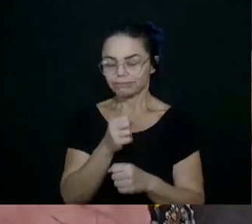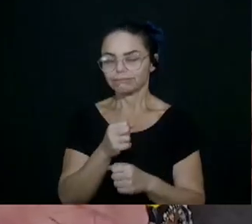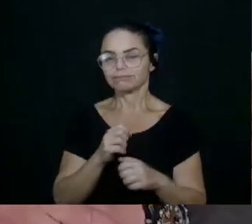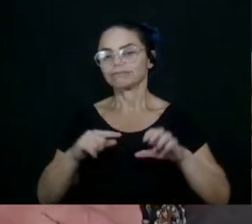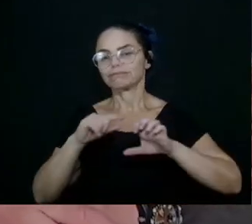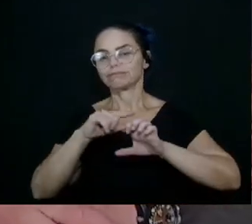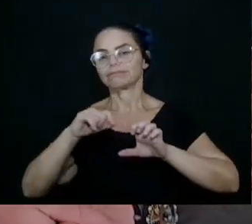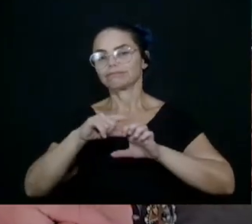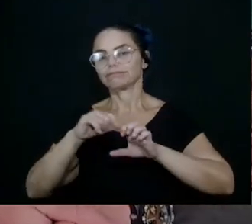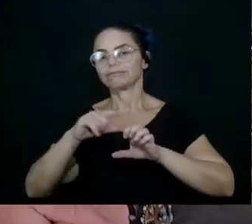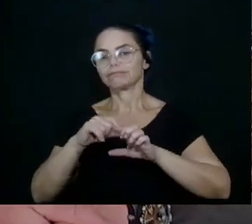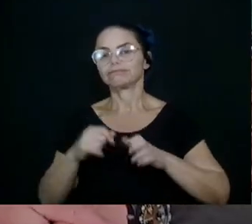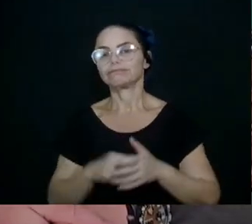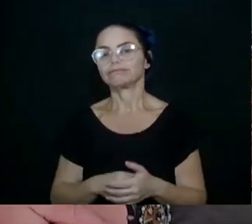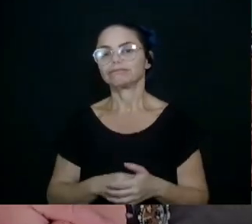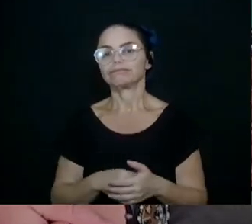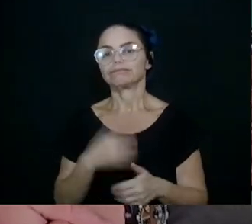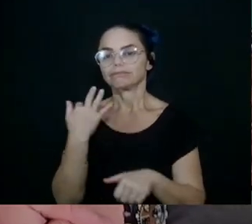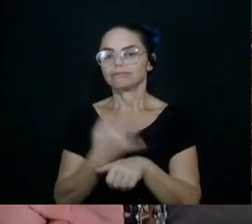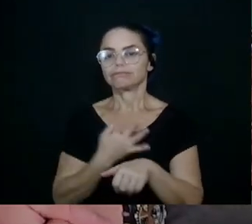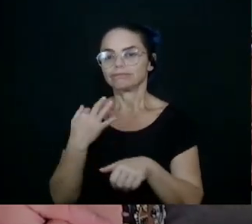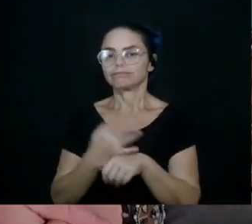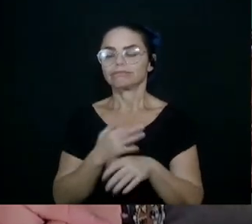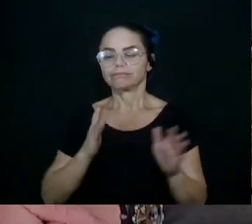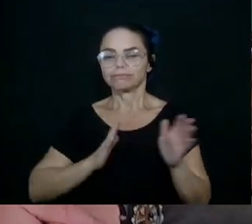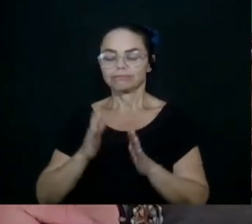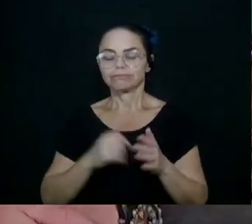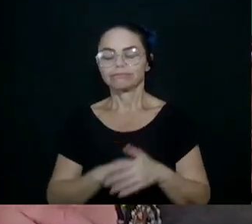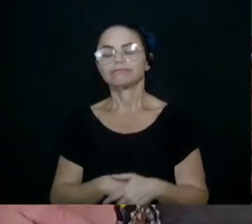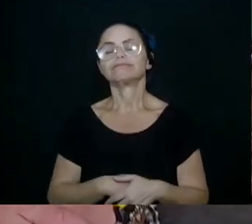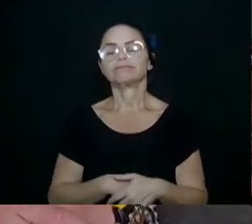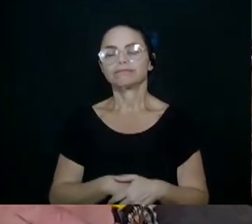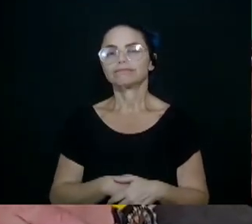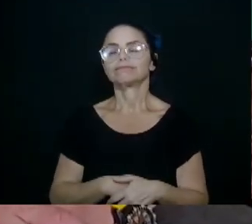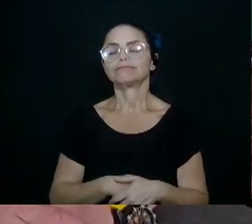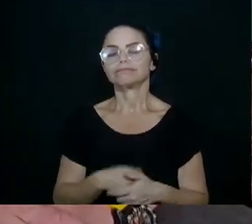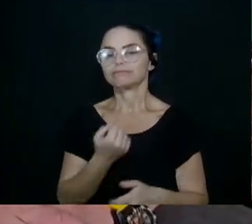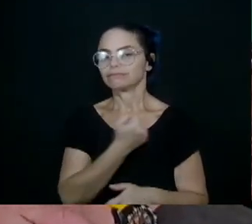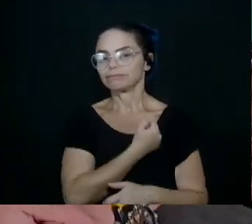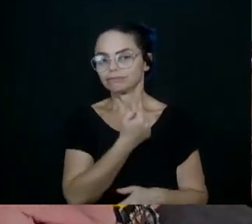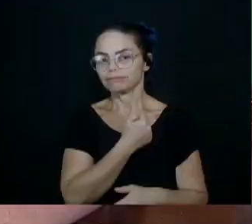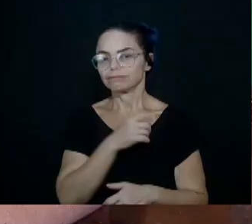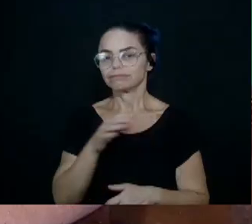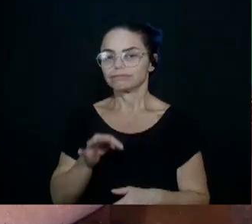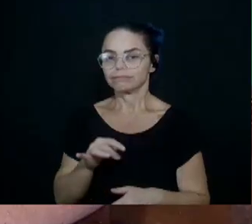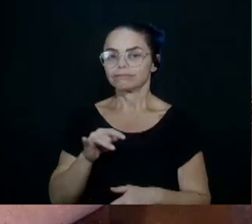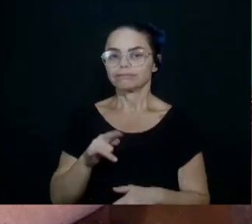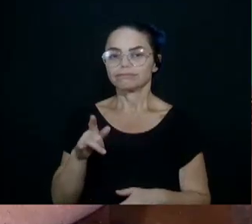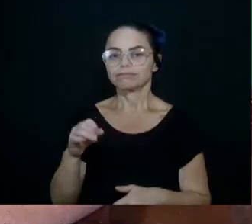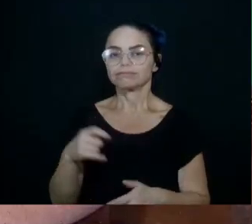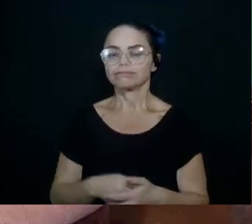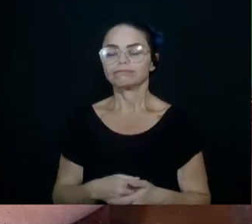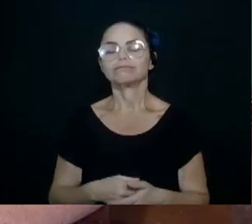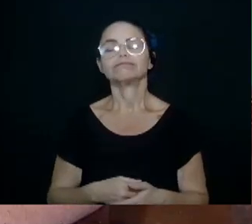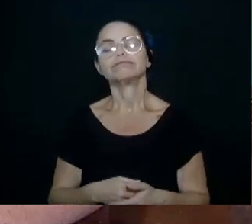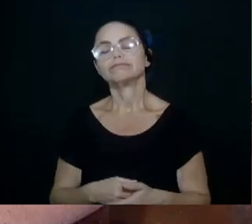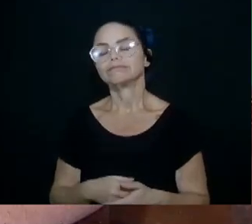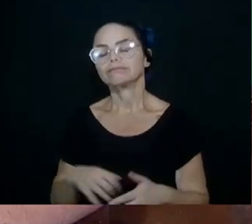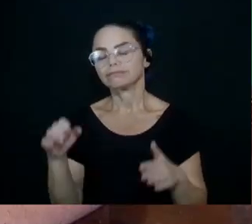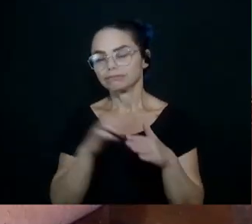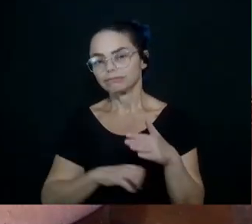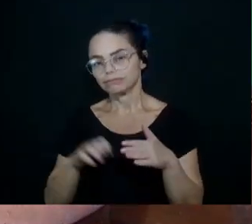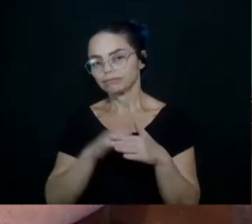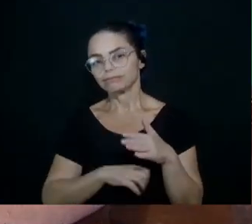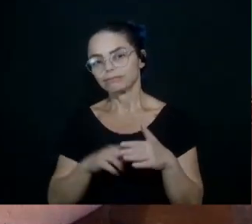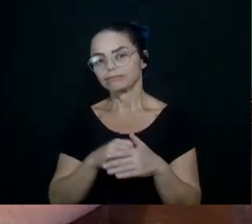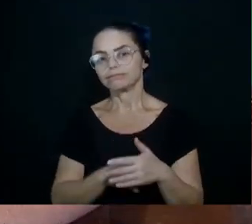para aguentar esse período? Até porque quando a gente pega números, Thiago, a gente sabe que grande parte das empresas ela morre ali no